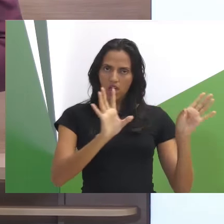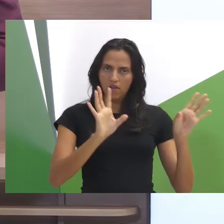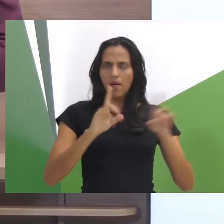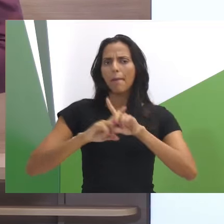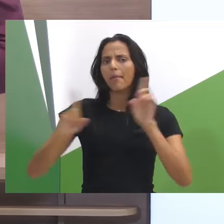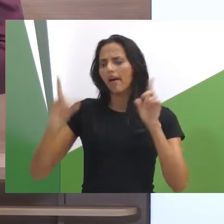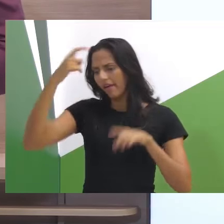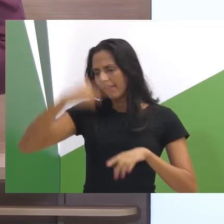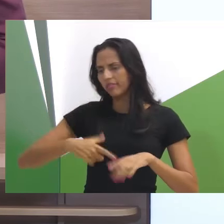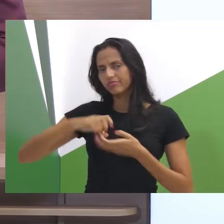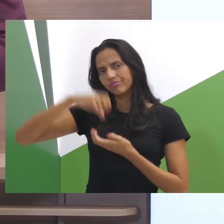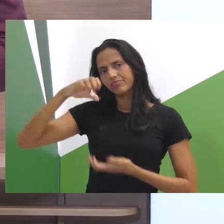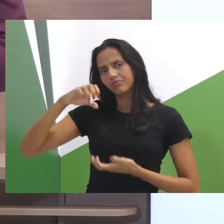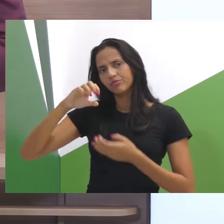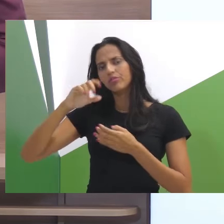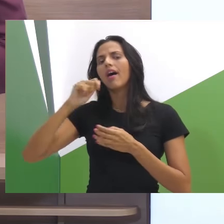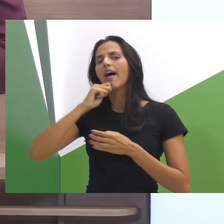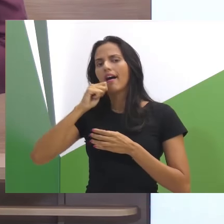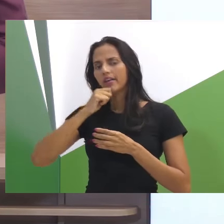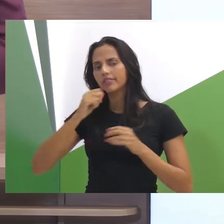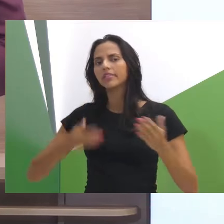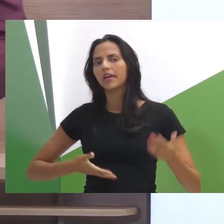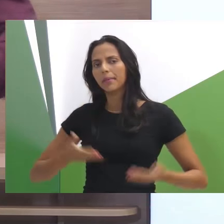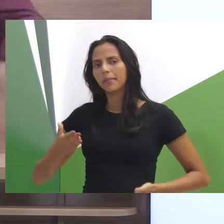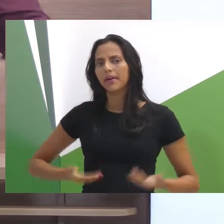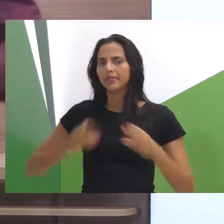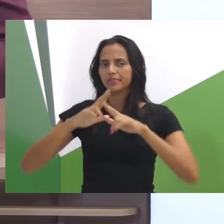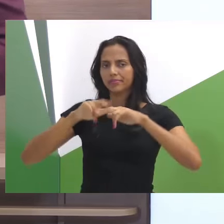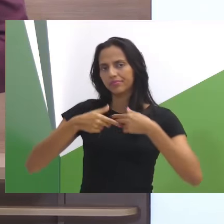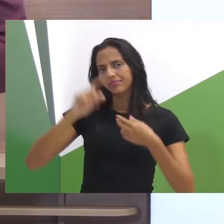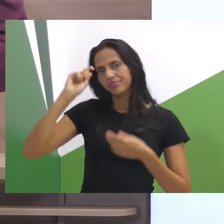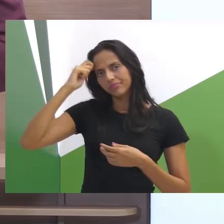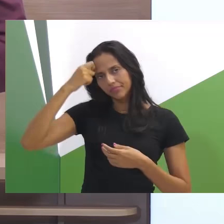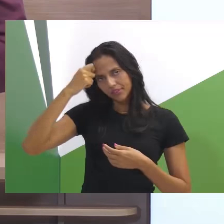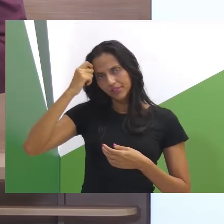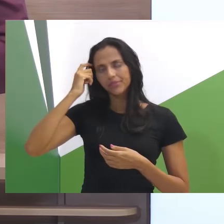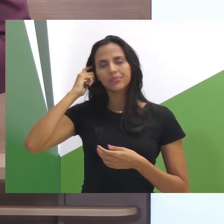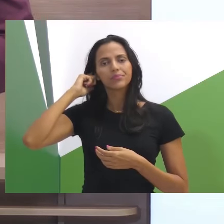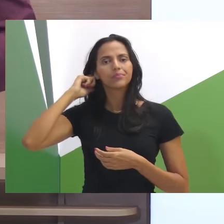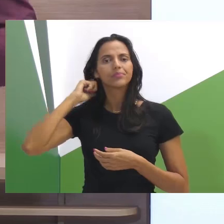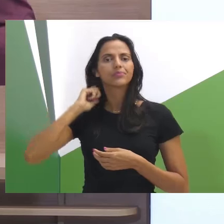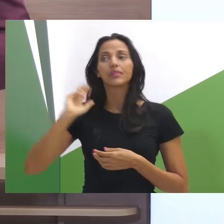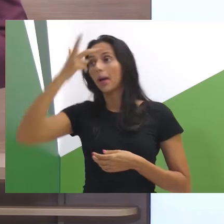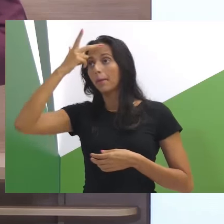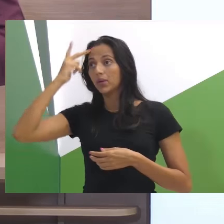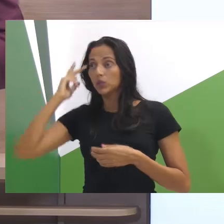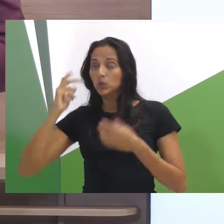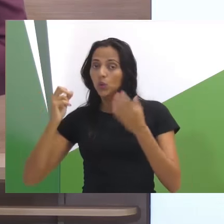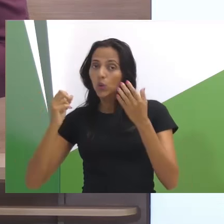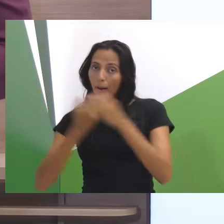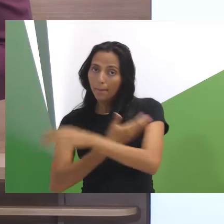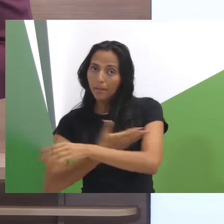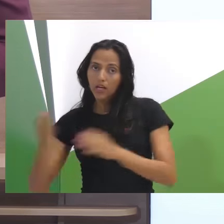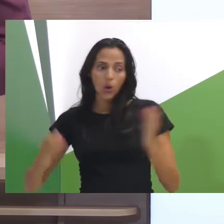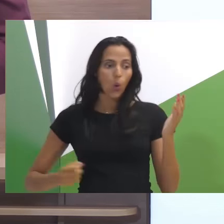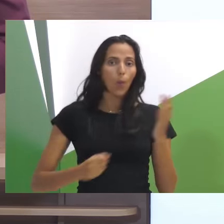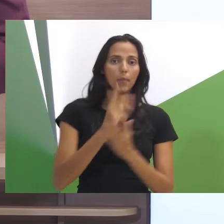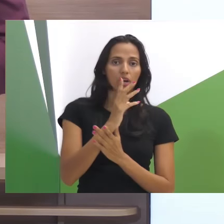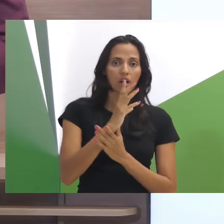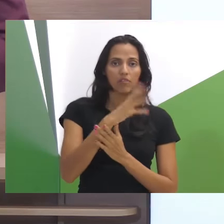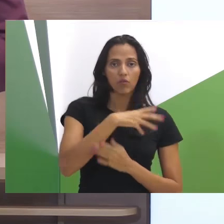indenização para o dono do escravinho que nascia, certo? E aí, eles vão aprovar outra lei,